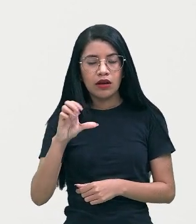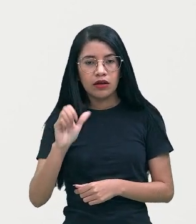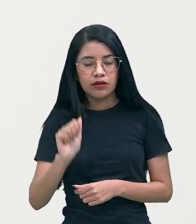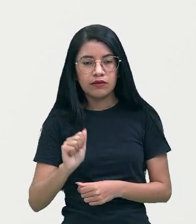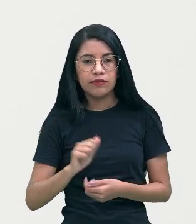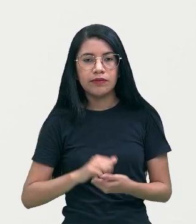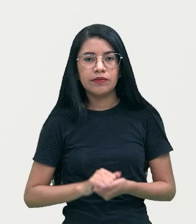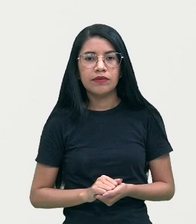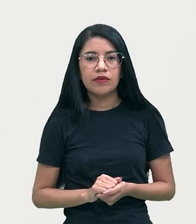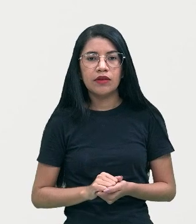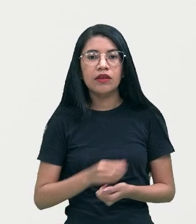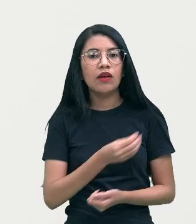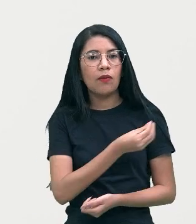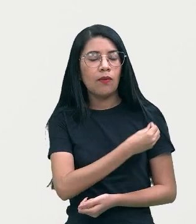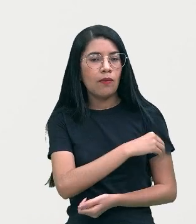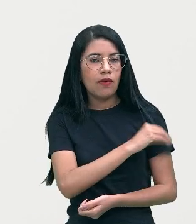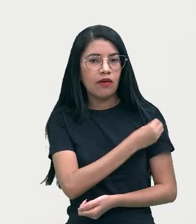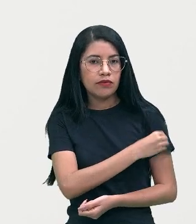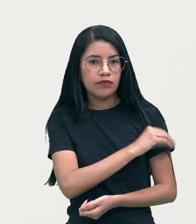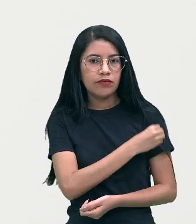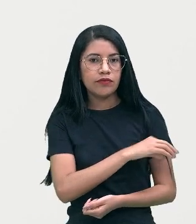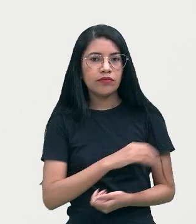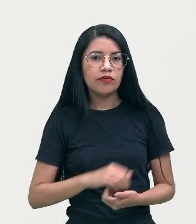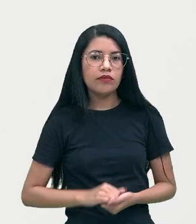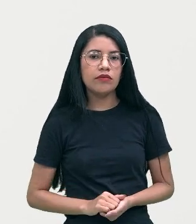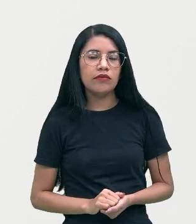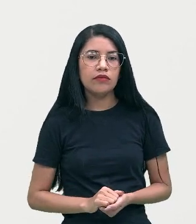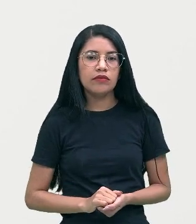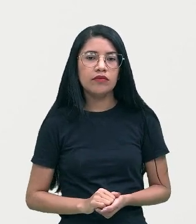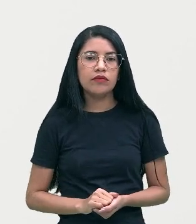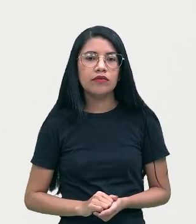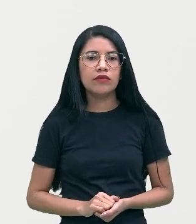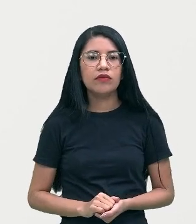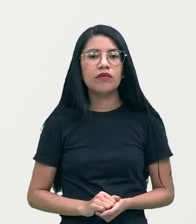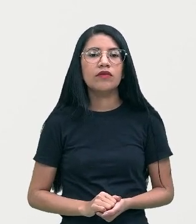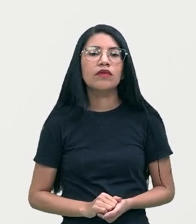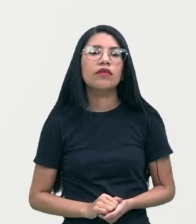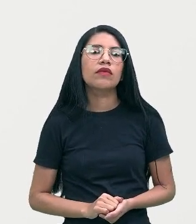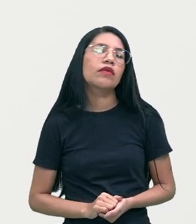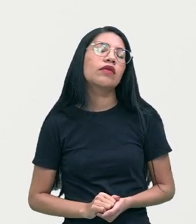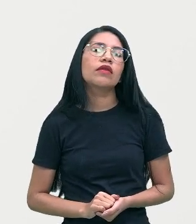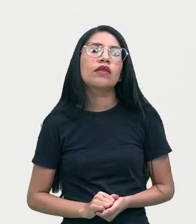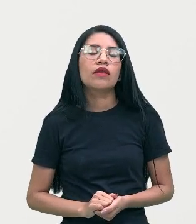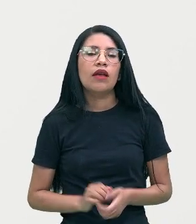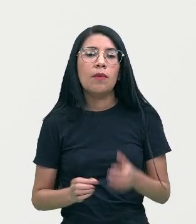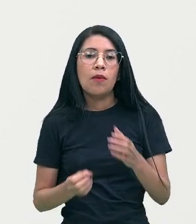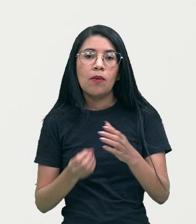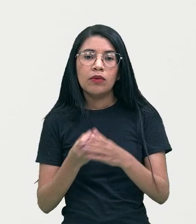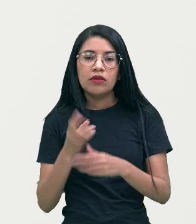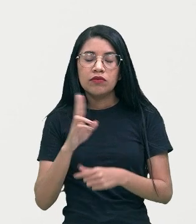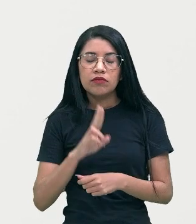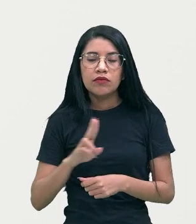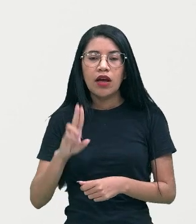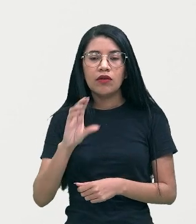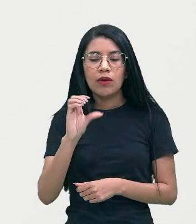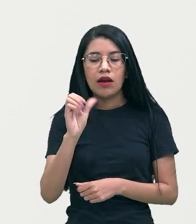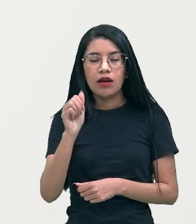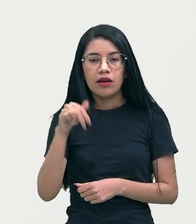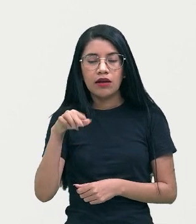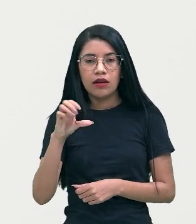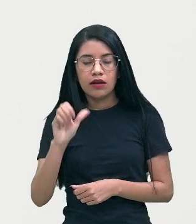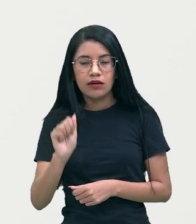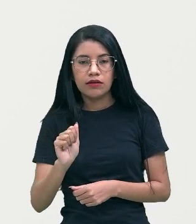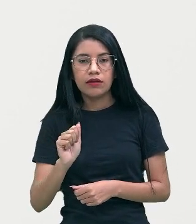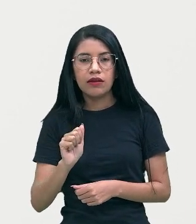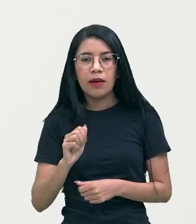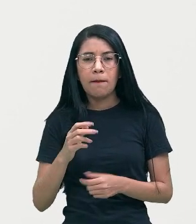é o nosso álcool, tá? Álcool é produzido a partir da cana-de-açúcar. Porém, pesquisas vêm